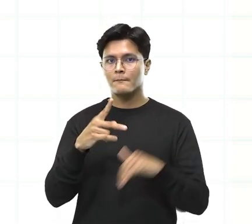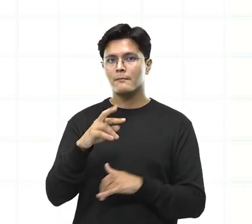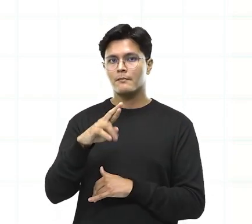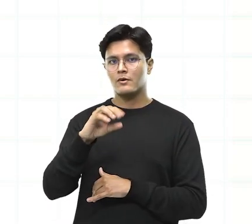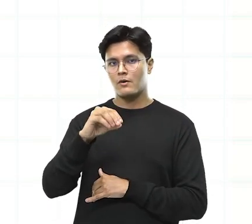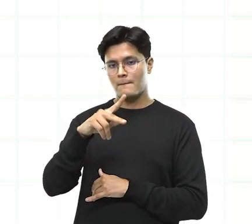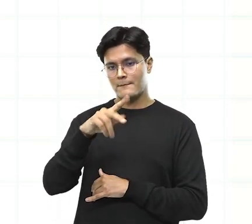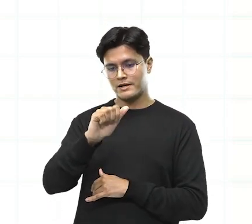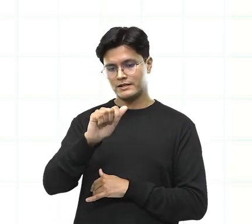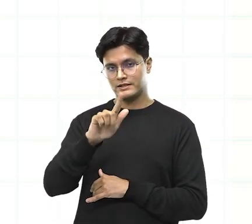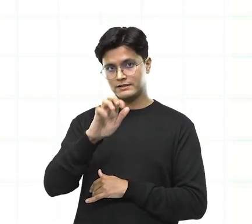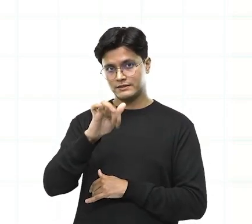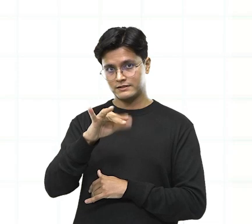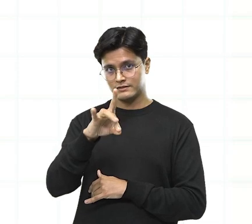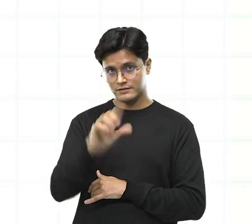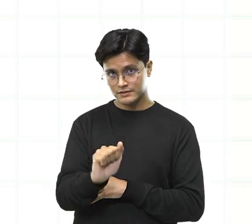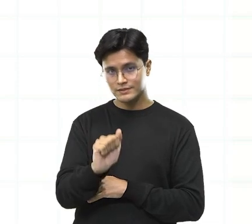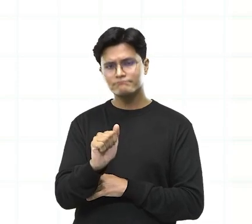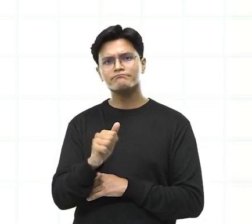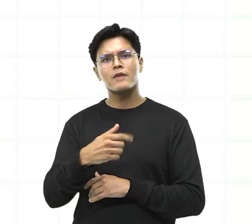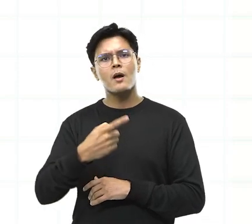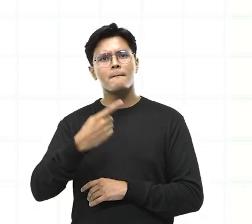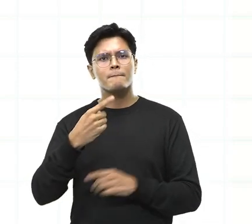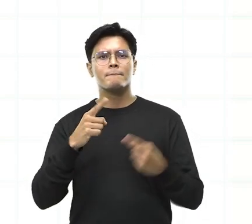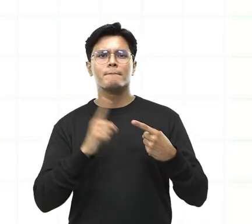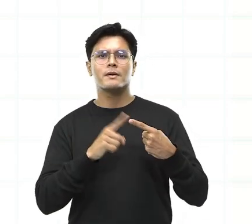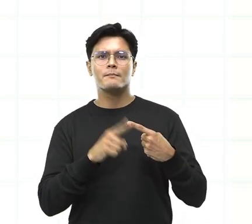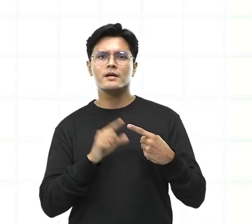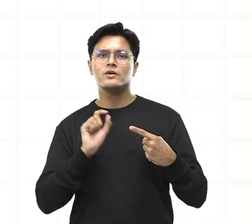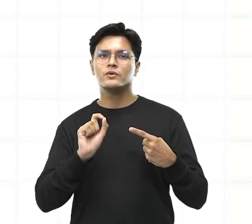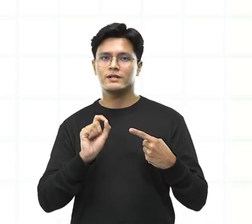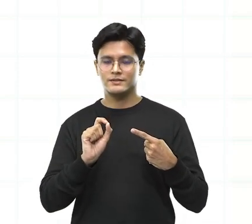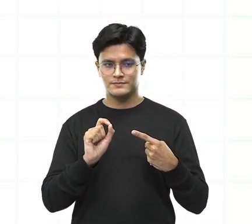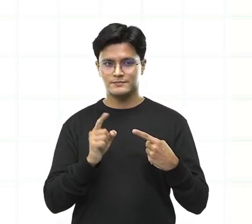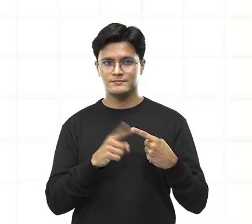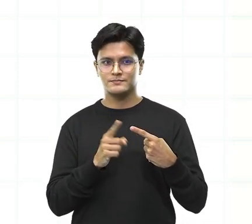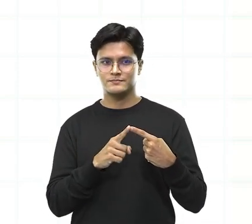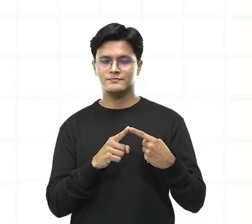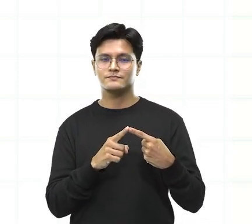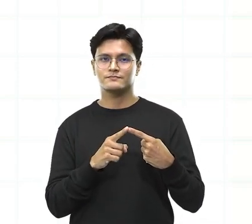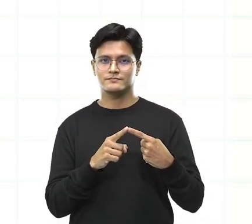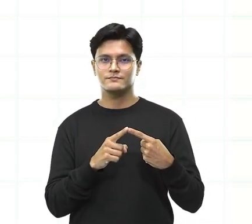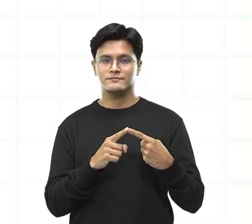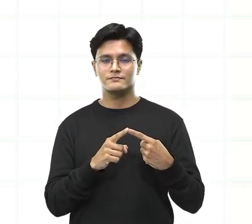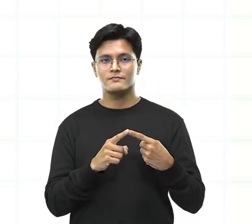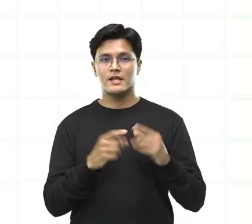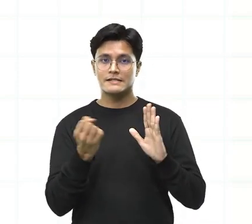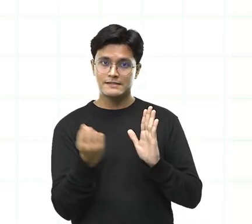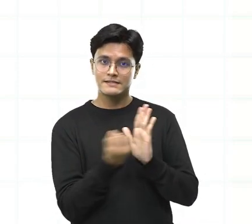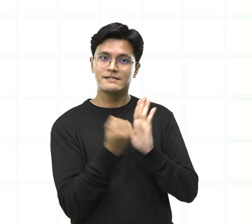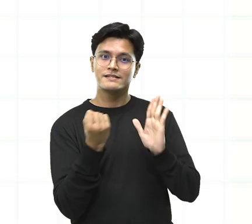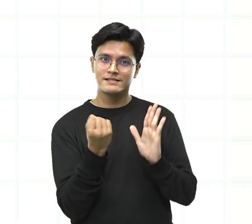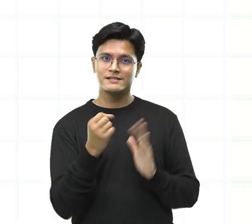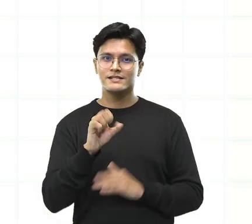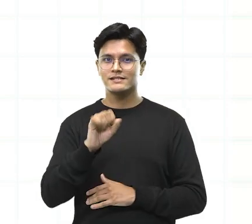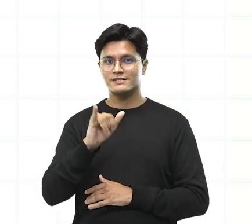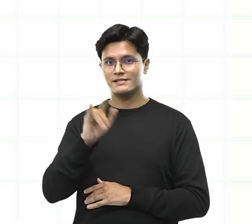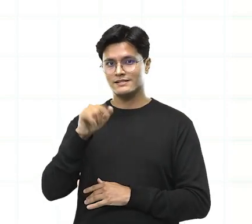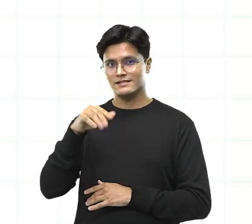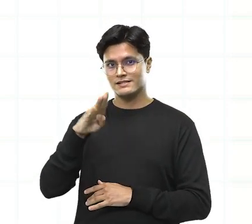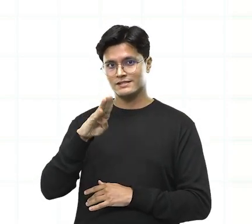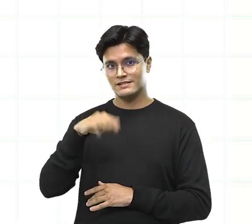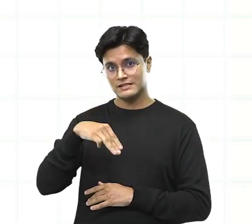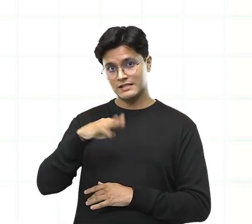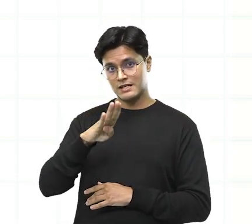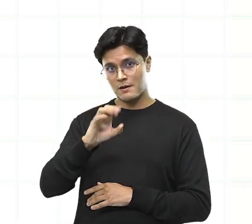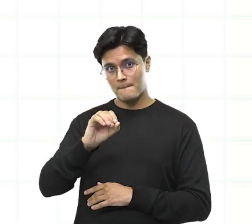tá? Primeiro delas, qual é a primeira parte que nós temos aí, professor? O símbolo, né?